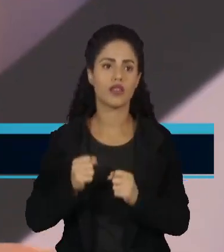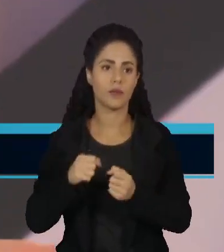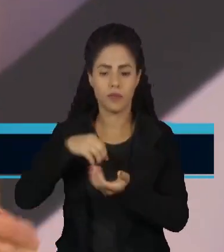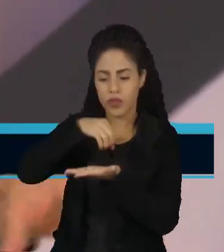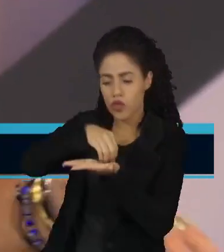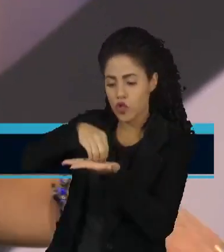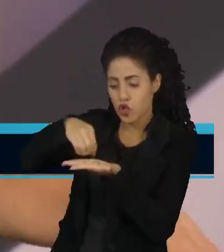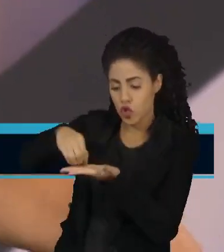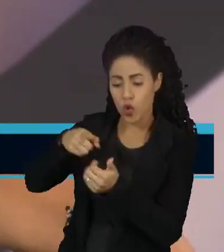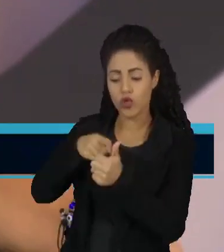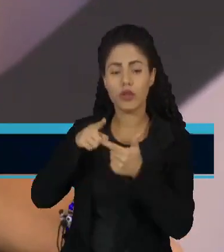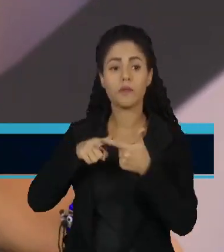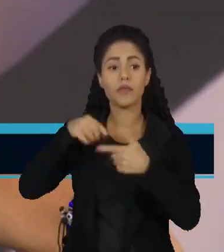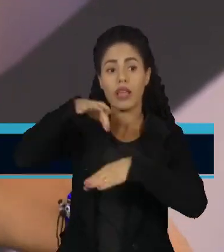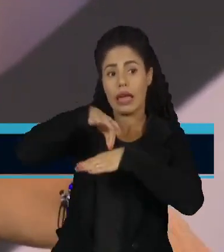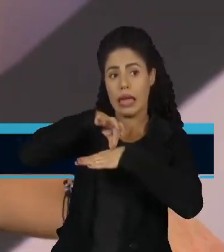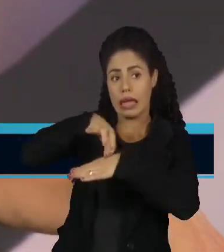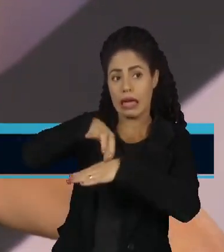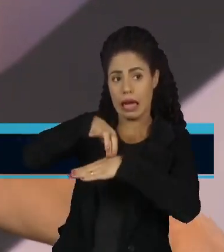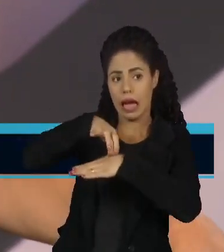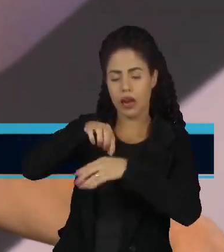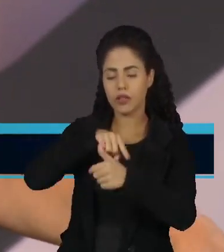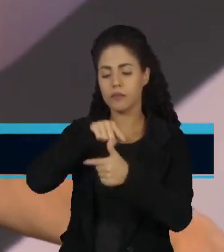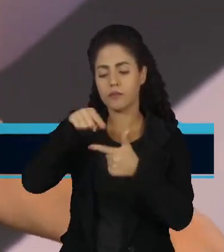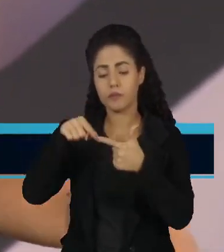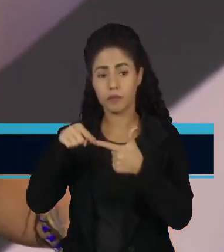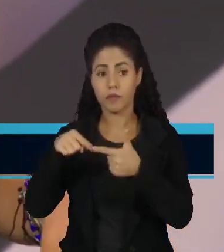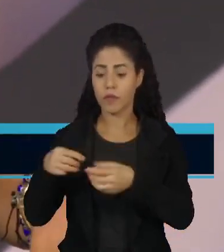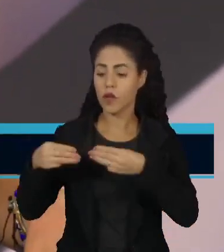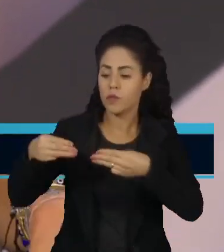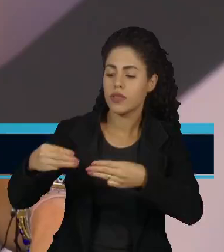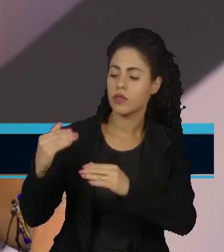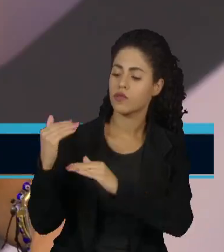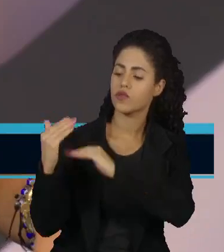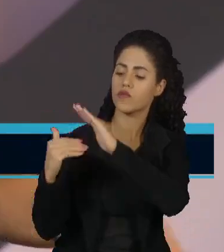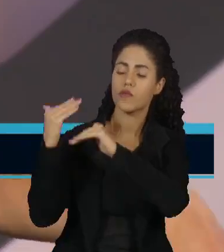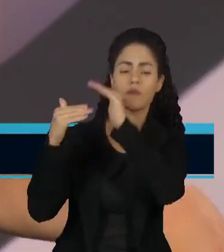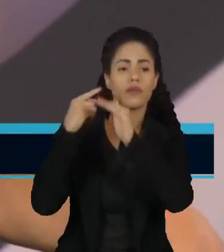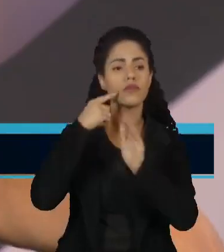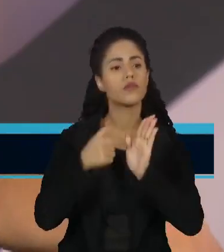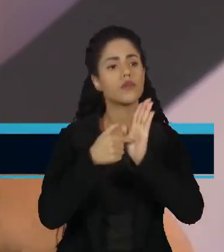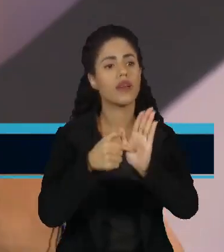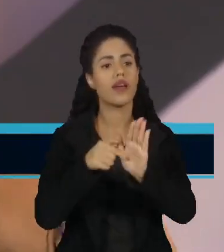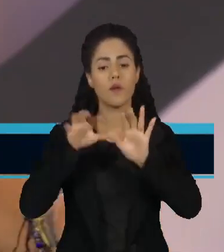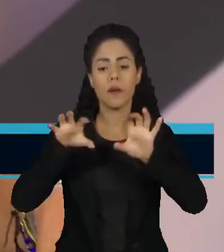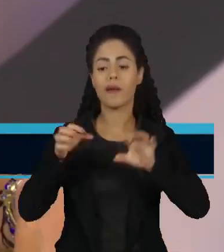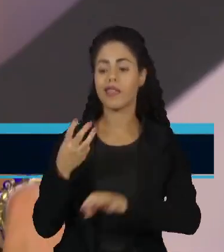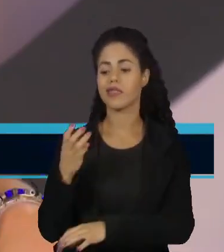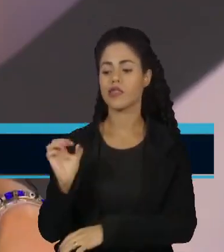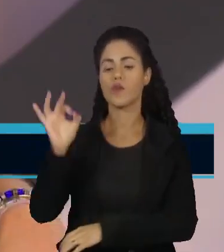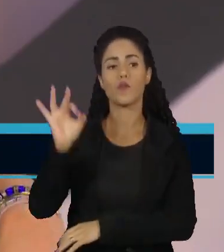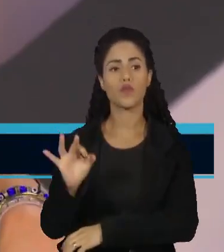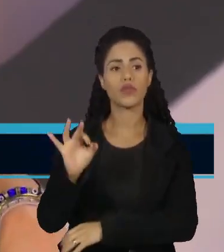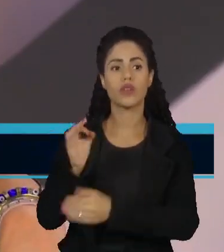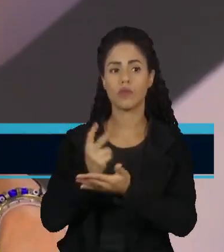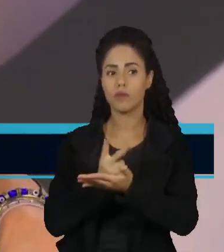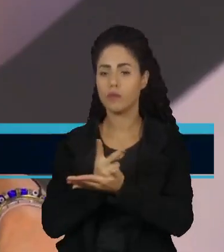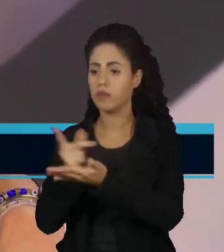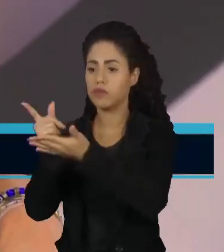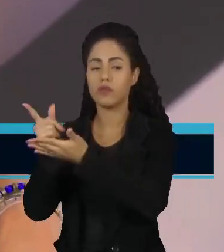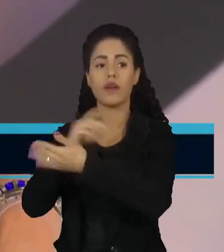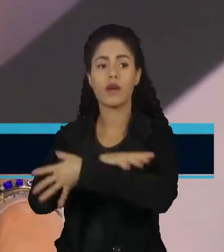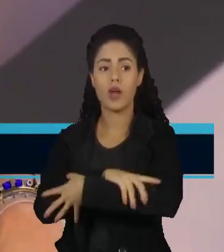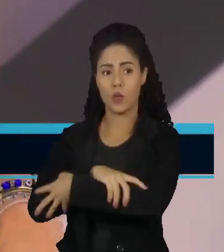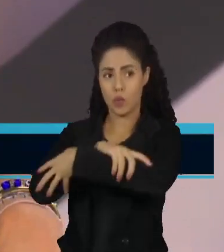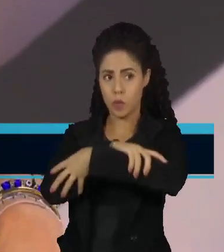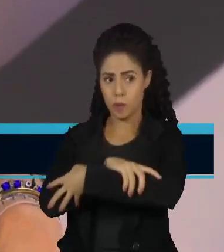e carnes. Tem uma estimativa do Ministério do Desenvolvimento que acho que seriam impactadas 30% das exportações para a União